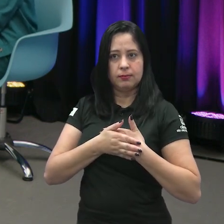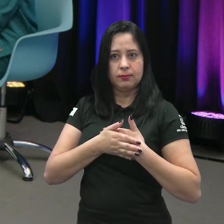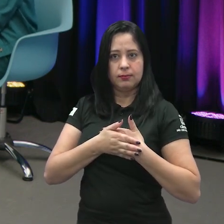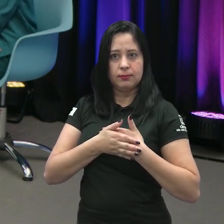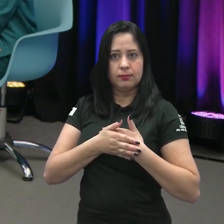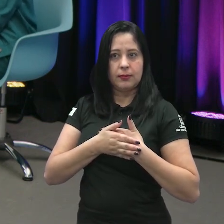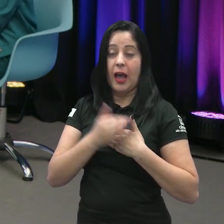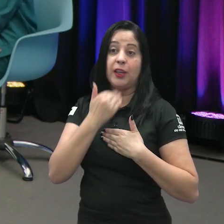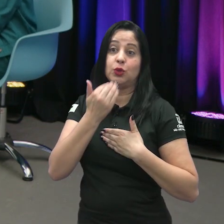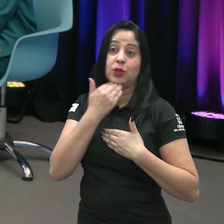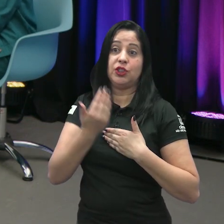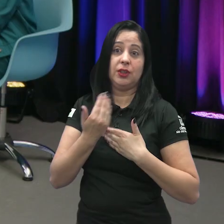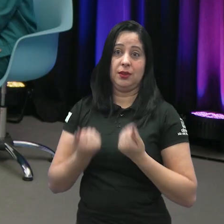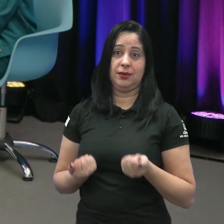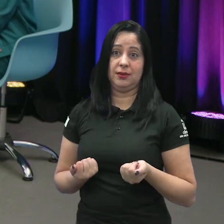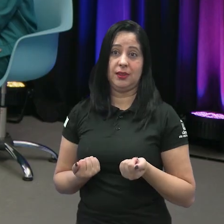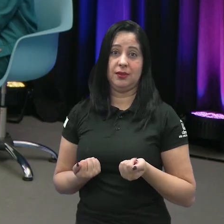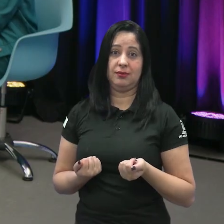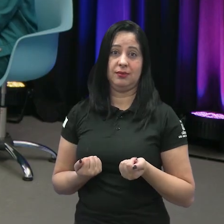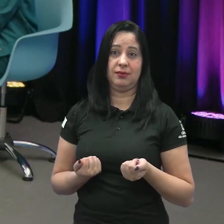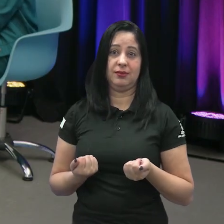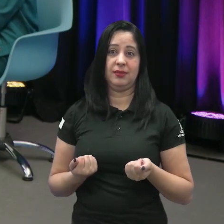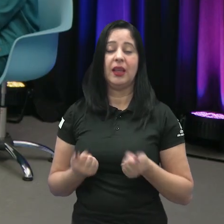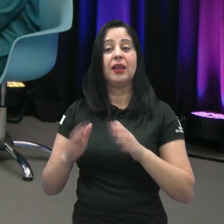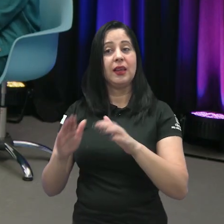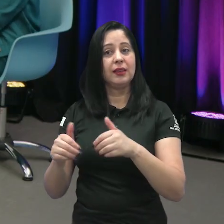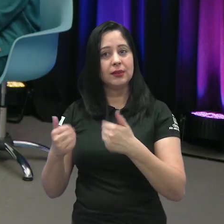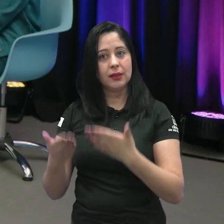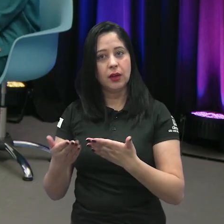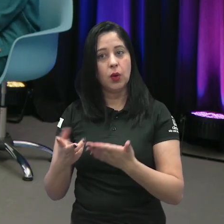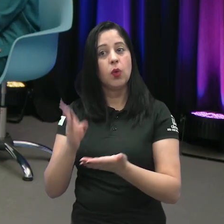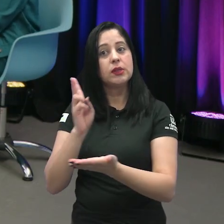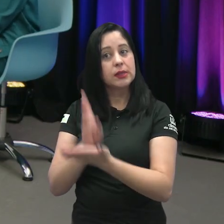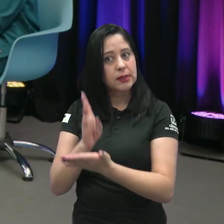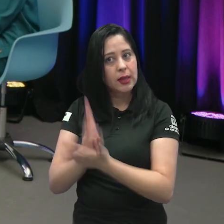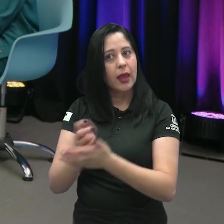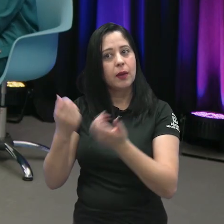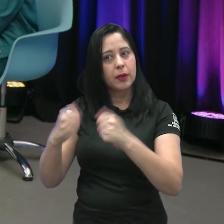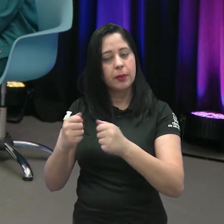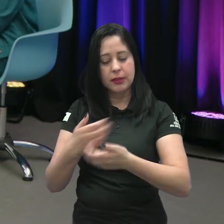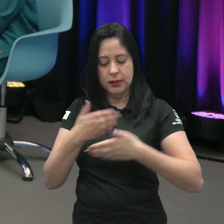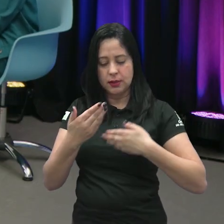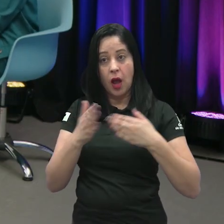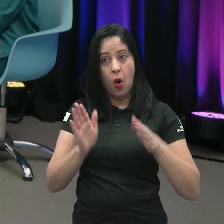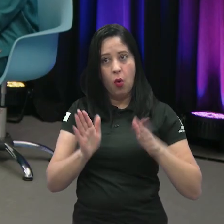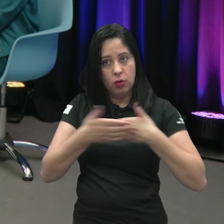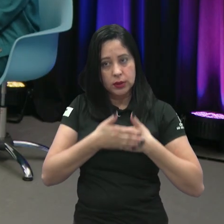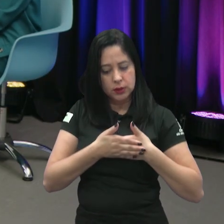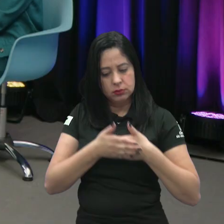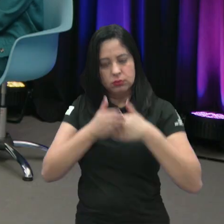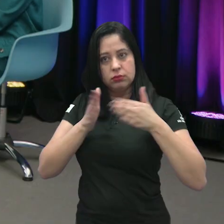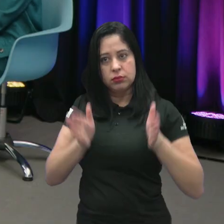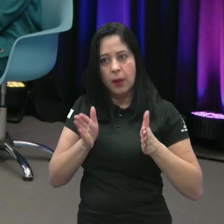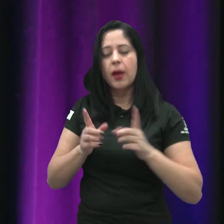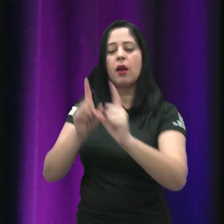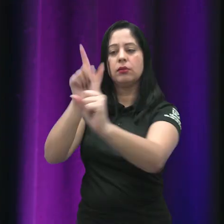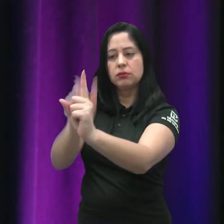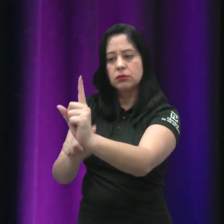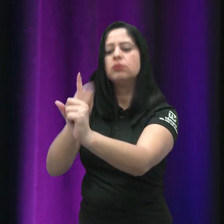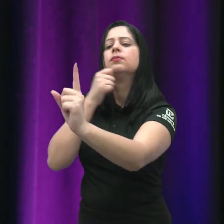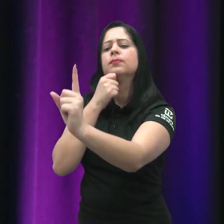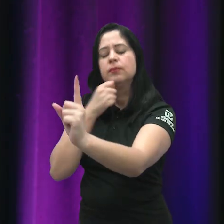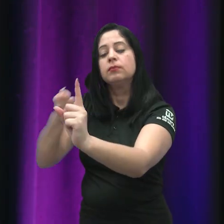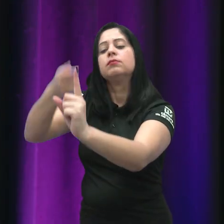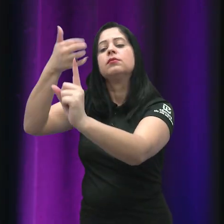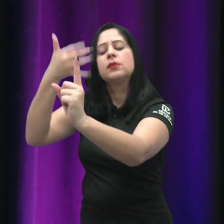saber da situação que vai ser gerada ali. Então, eu acho que assim, é a gente soltar um pouquinho as pedras também, né, se permitir ouvir e através